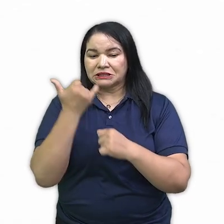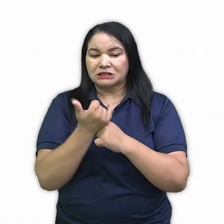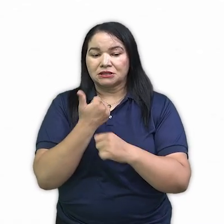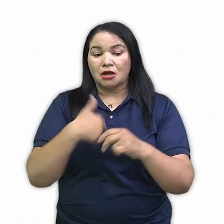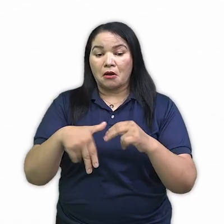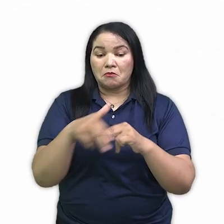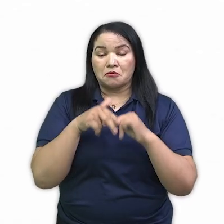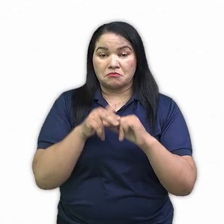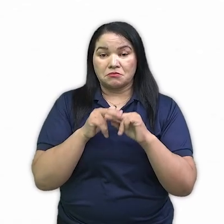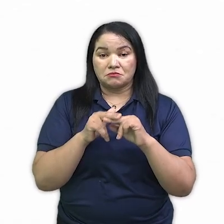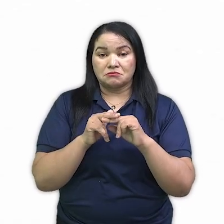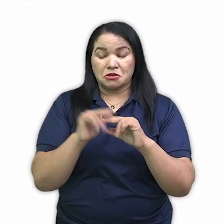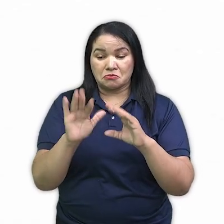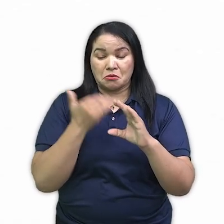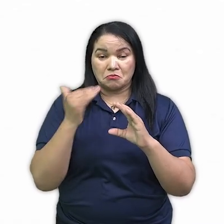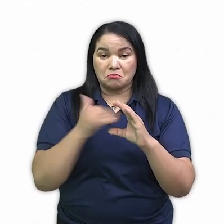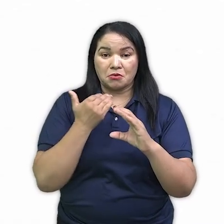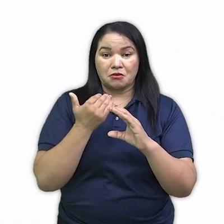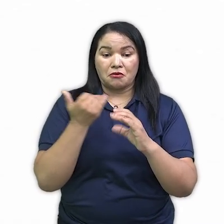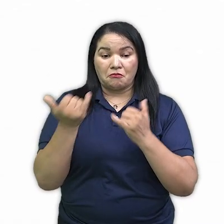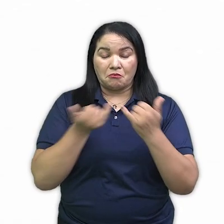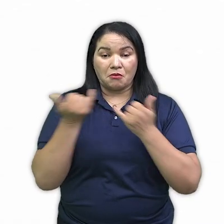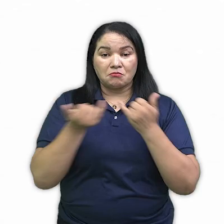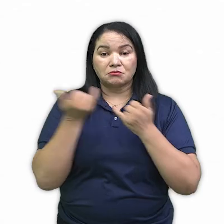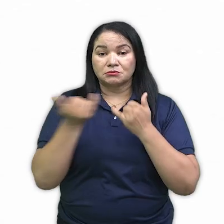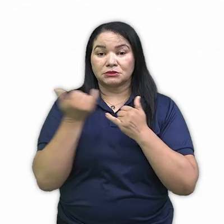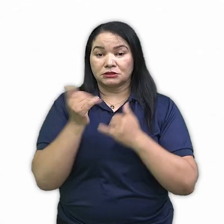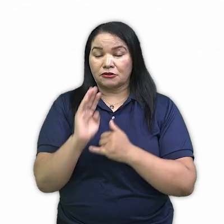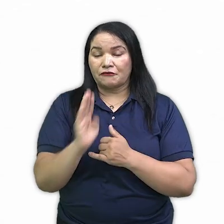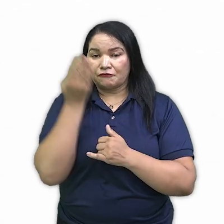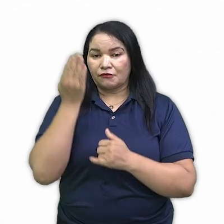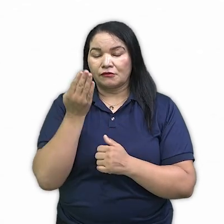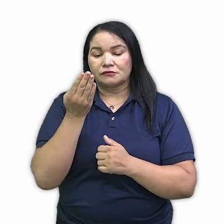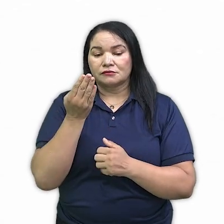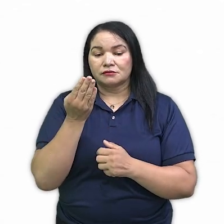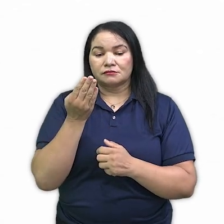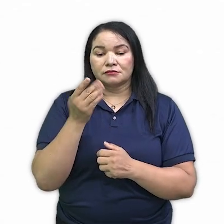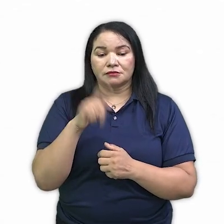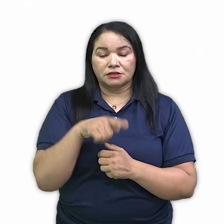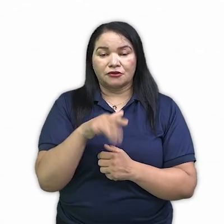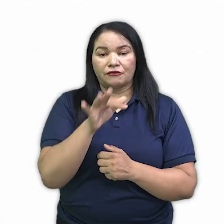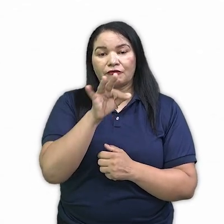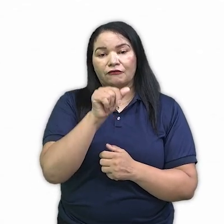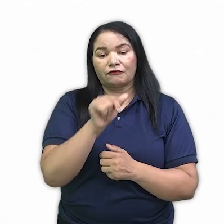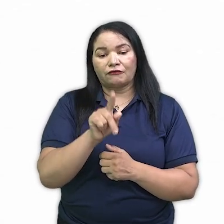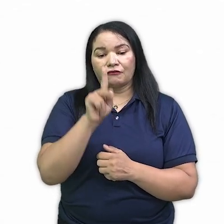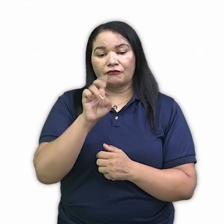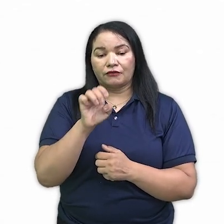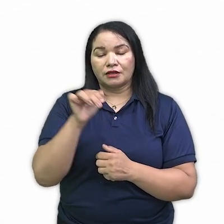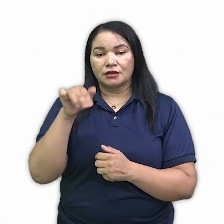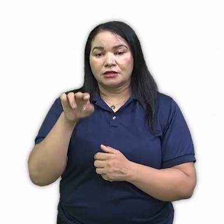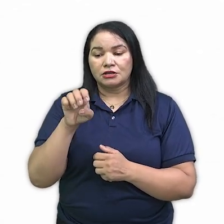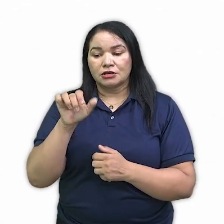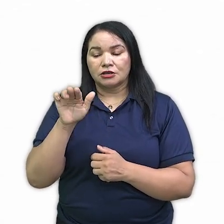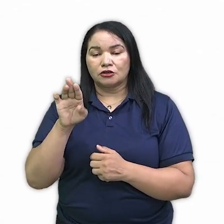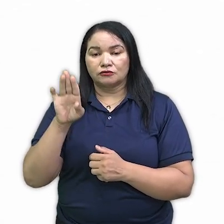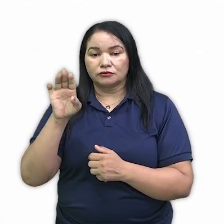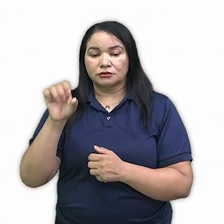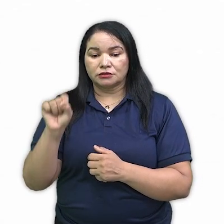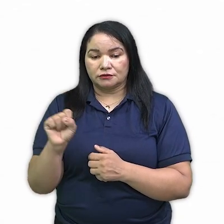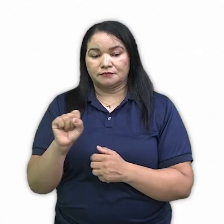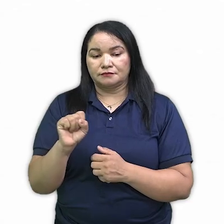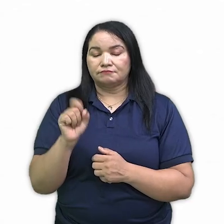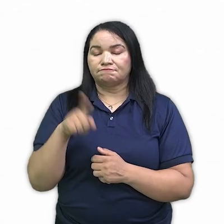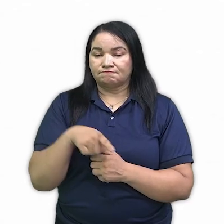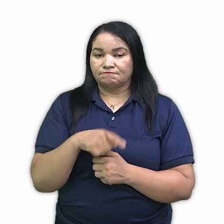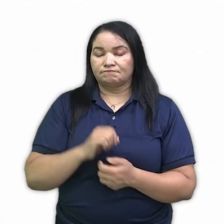enganados por meio de mensagens falsas, as famosas fake news, não é? Então, eles afirmam que,